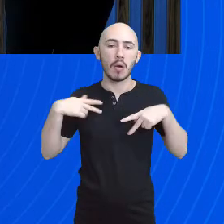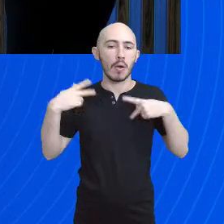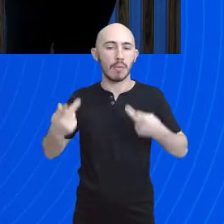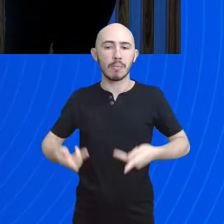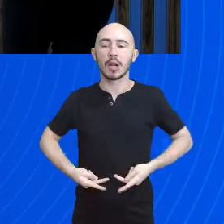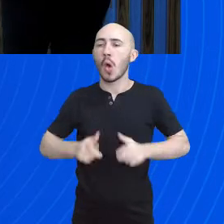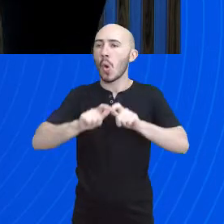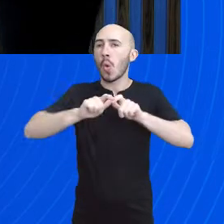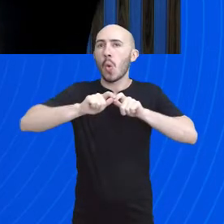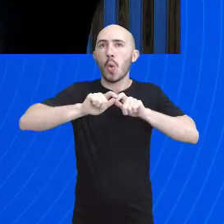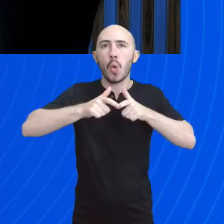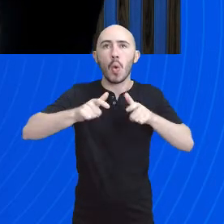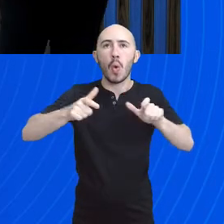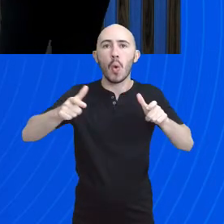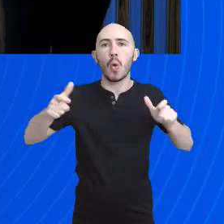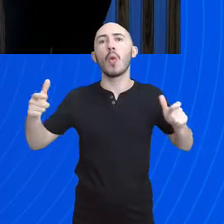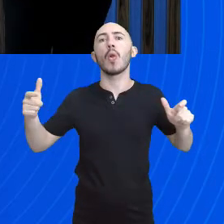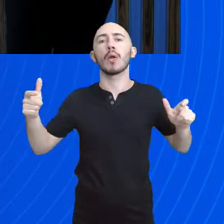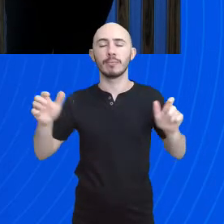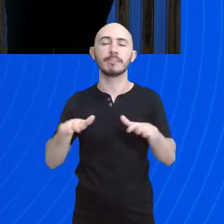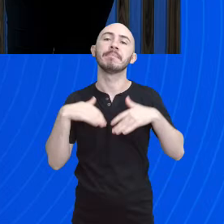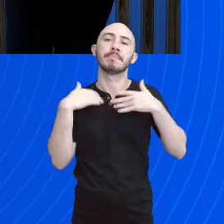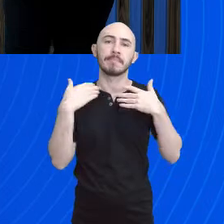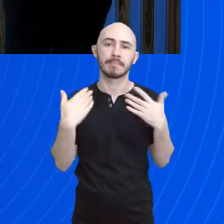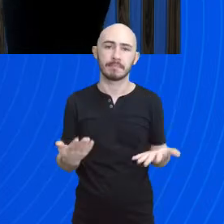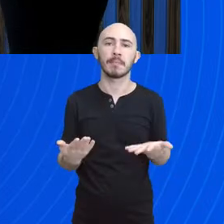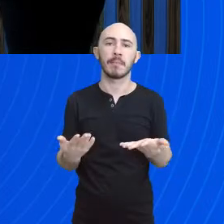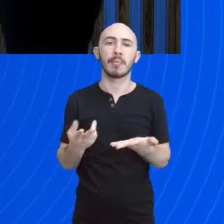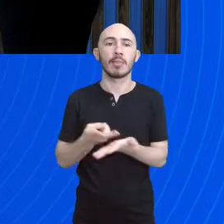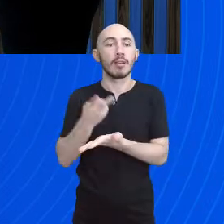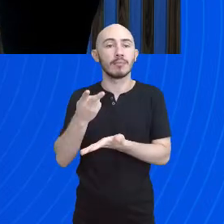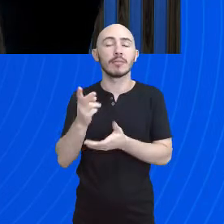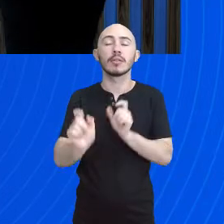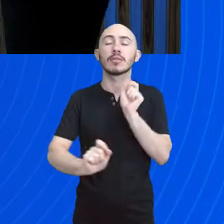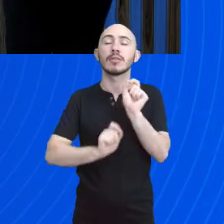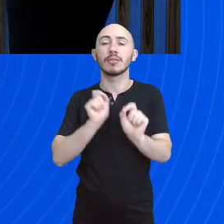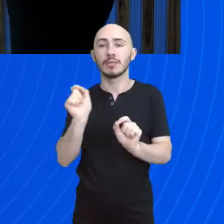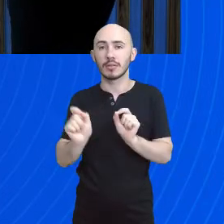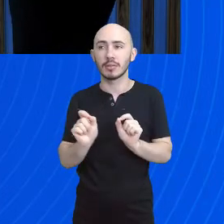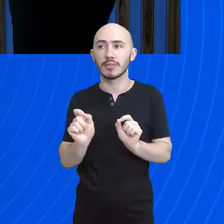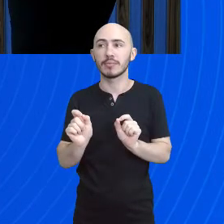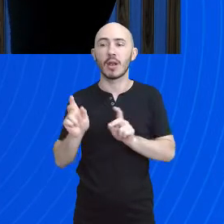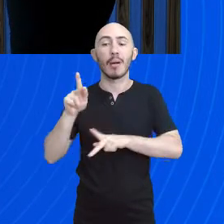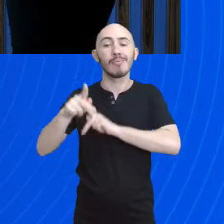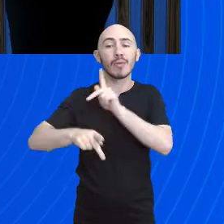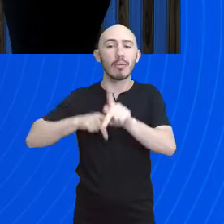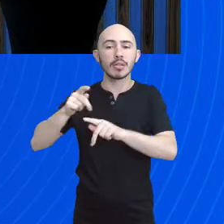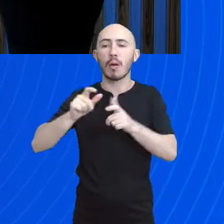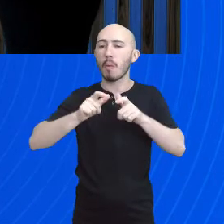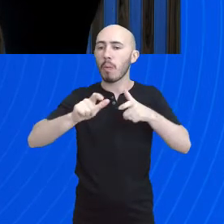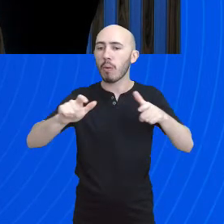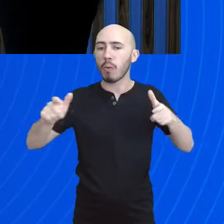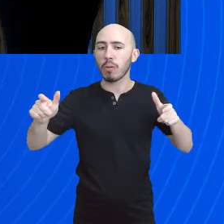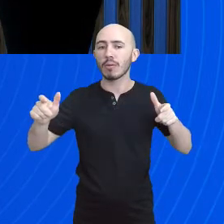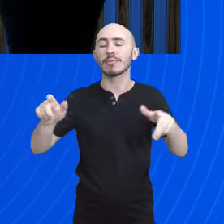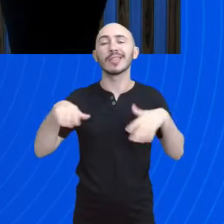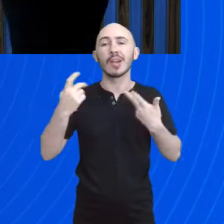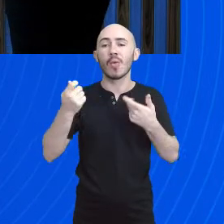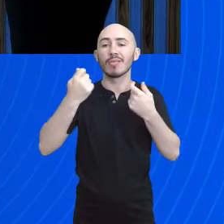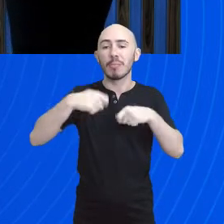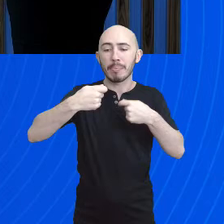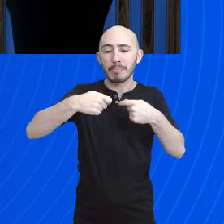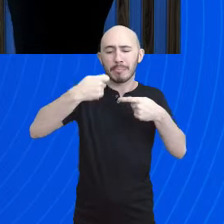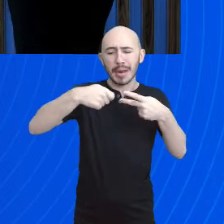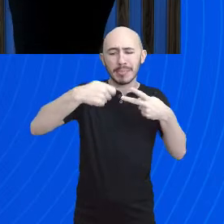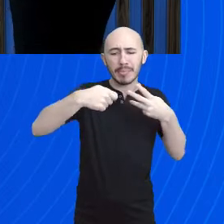né, muito, e aí, com o crescimento da população, há uma necessidade maior